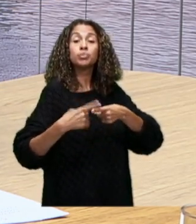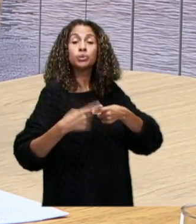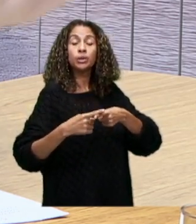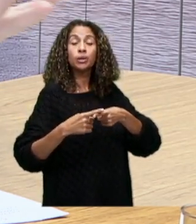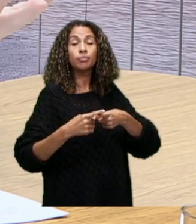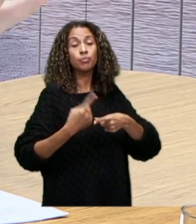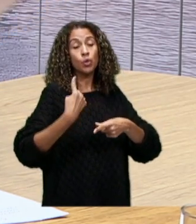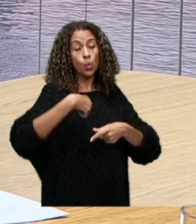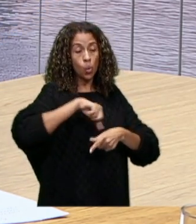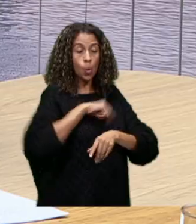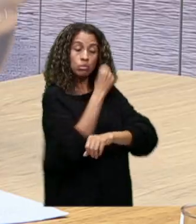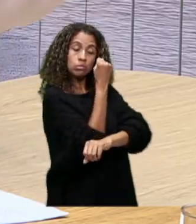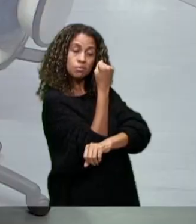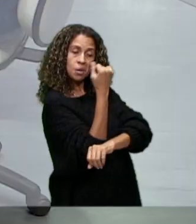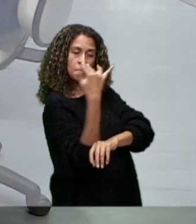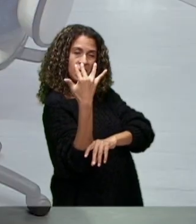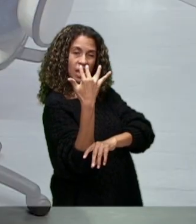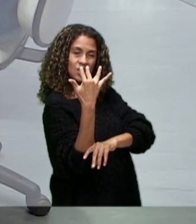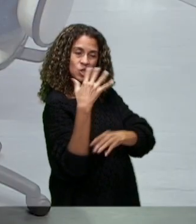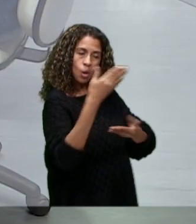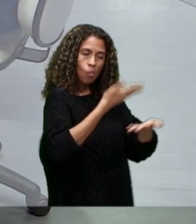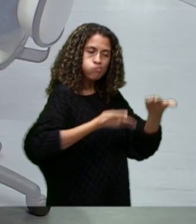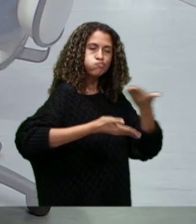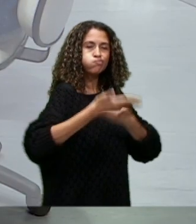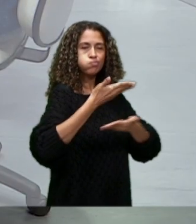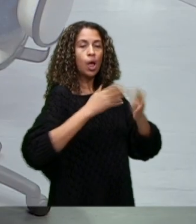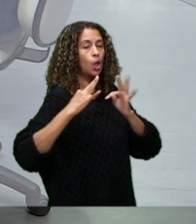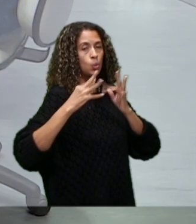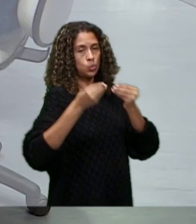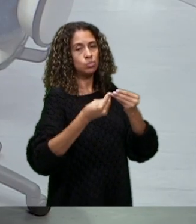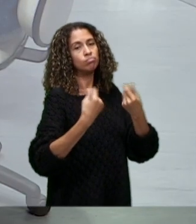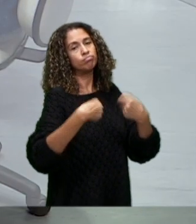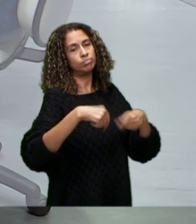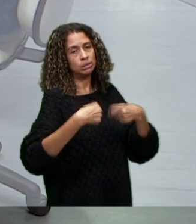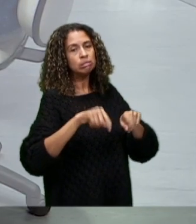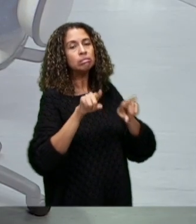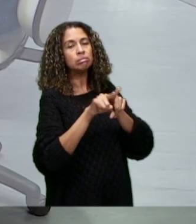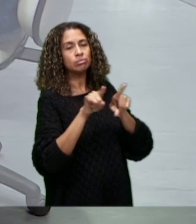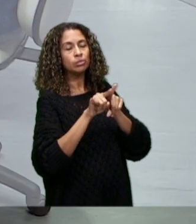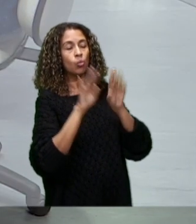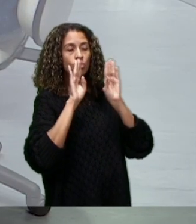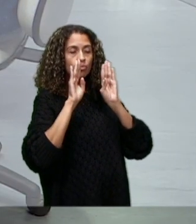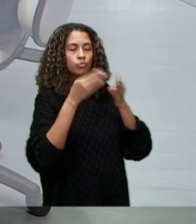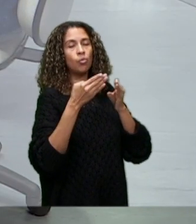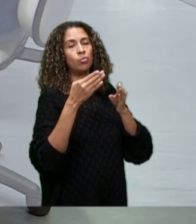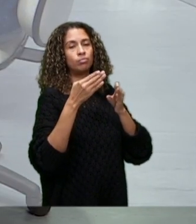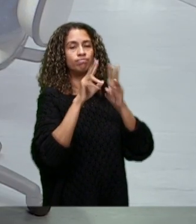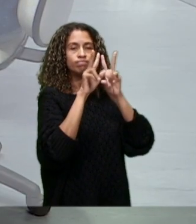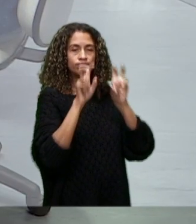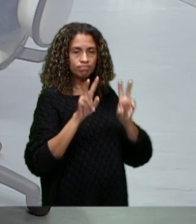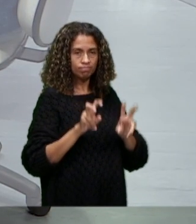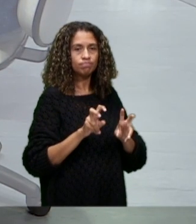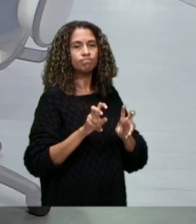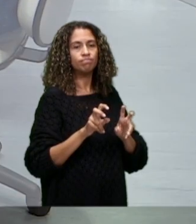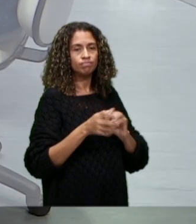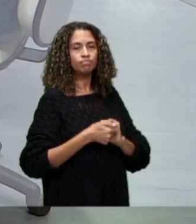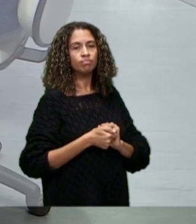é ambiente, né? O ambiente está em tudo, então a gente tem que também tratar dessa forma de maneira